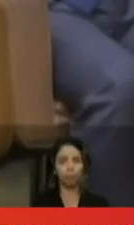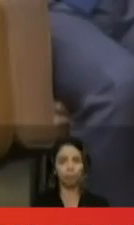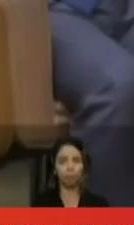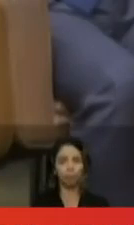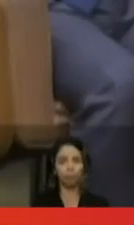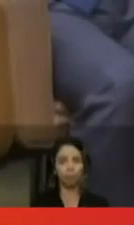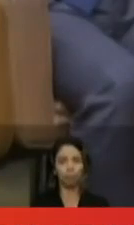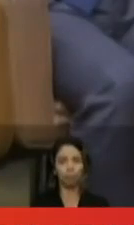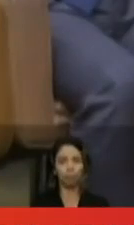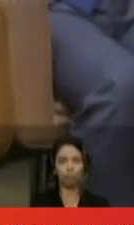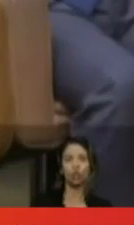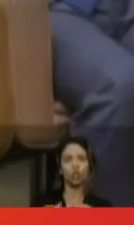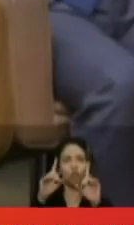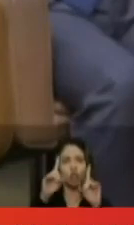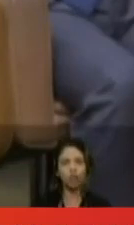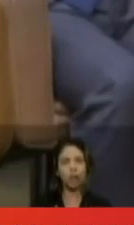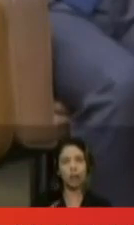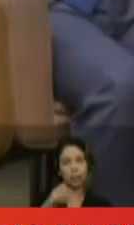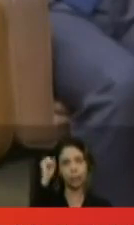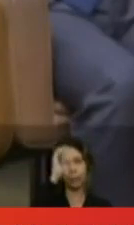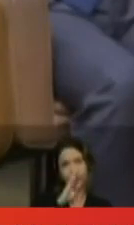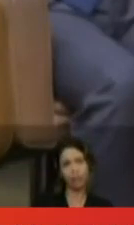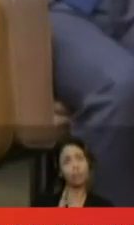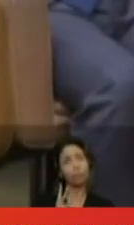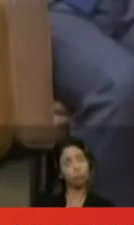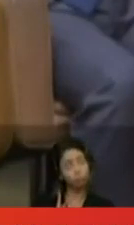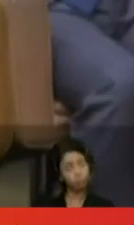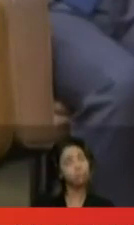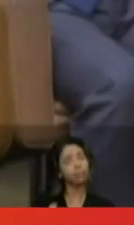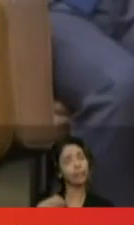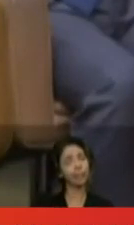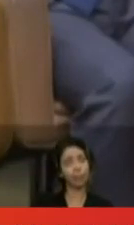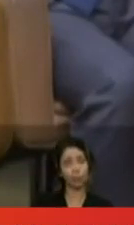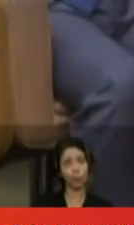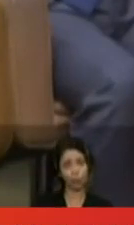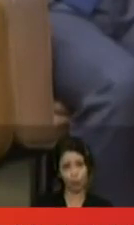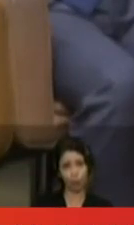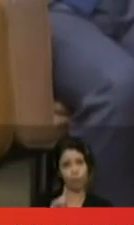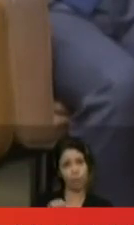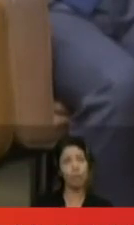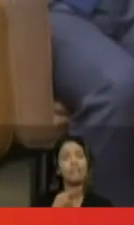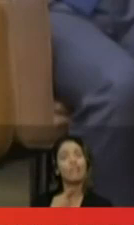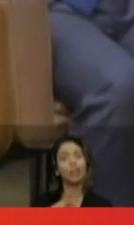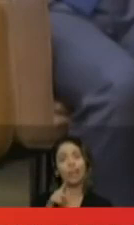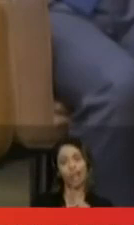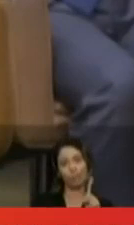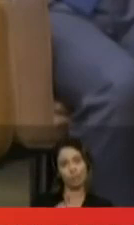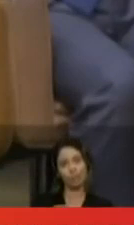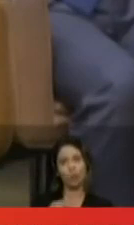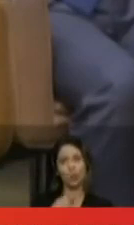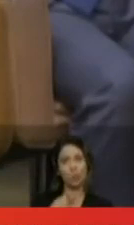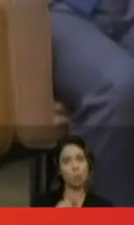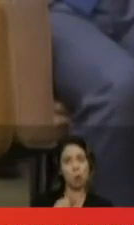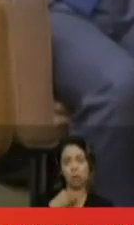De todos, entregaram na mão do Lula um dos maiores presentes que Lula já recebeu na vida, de ser o embaixador da